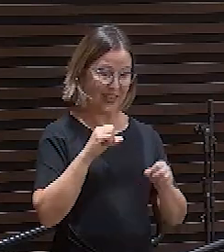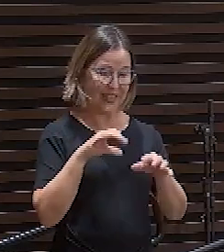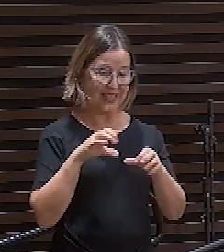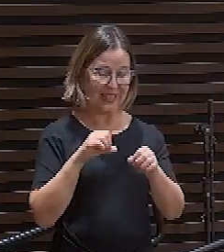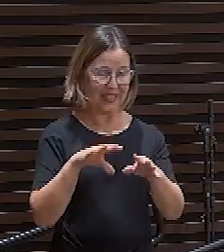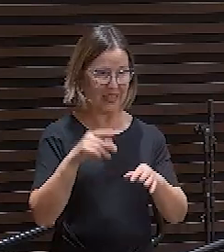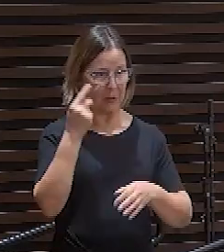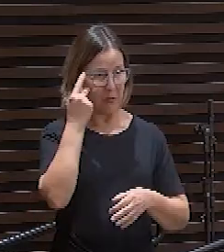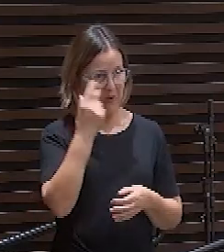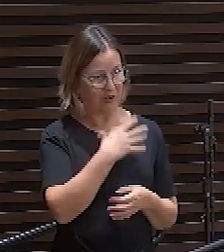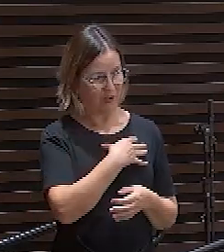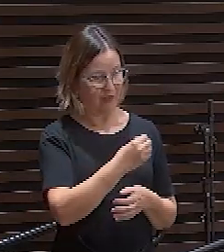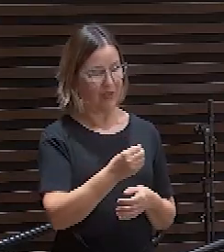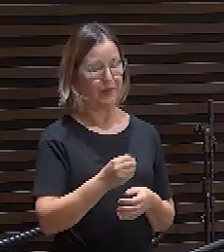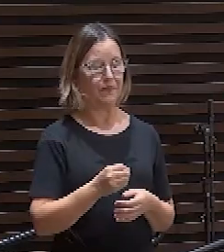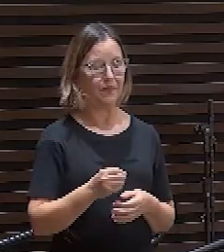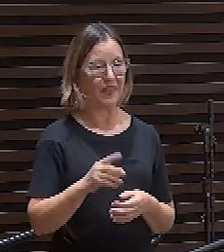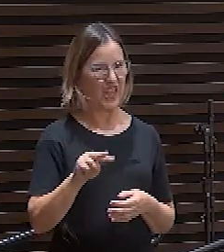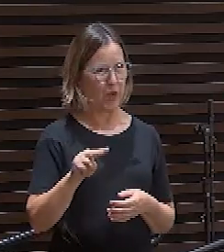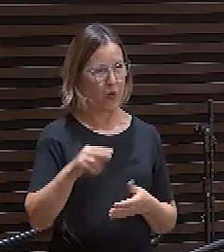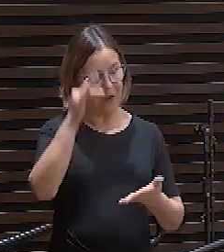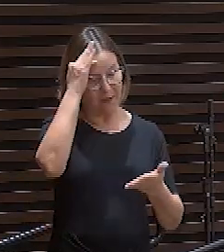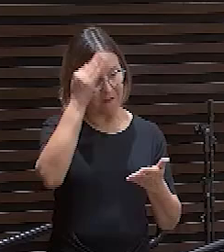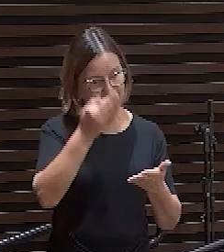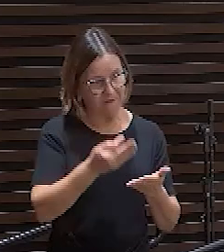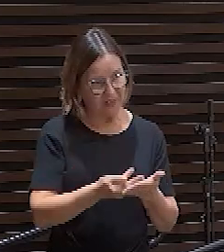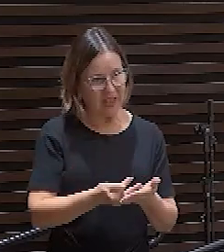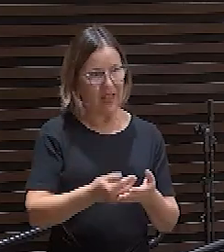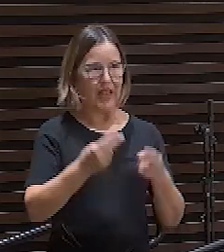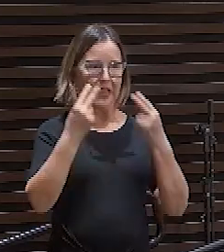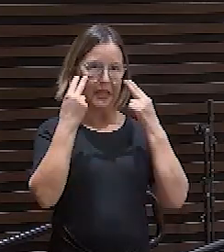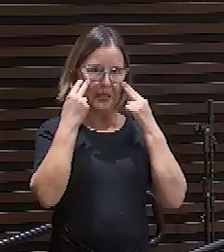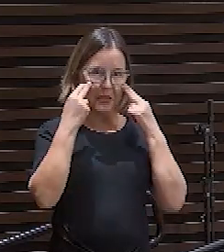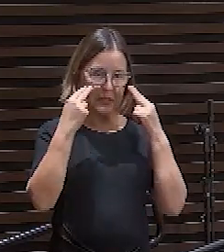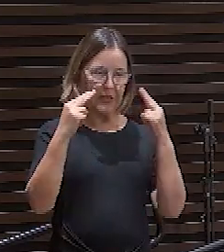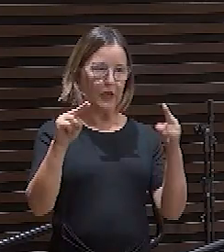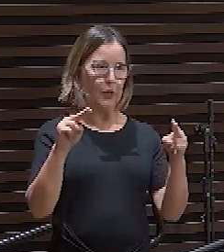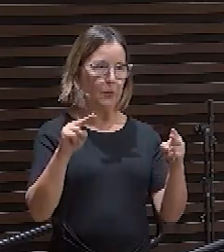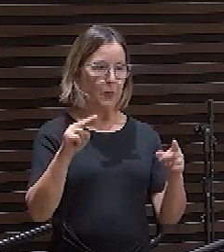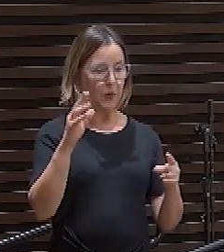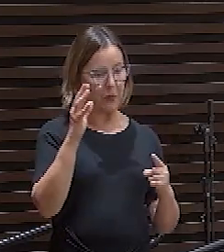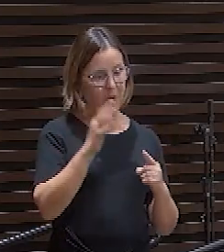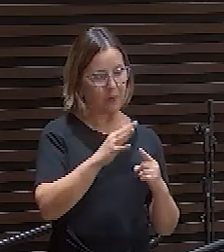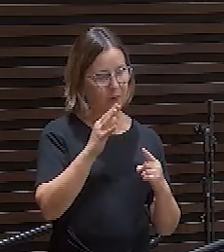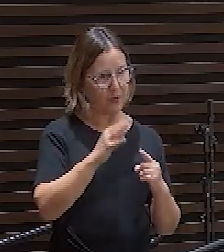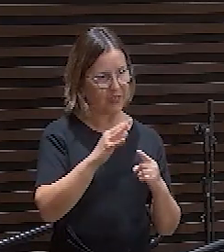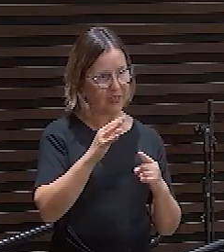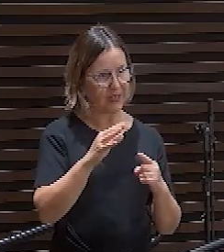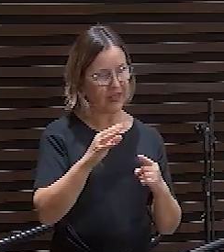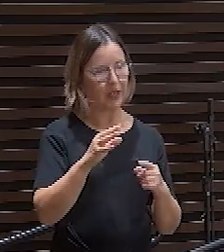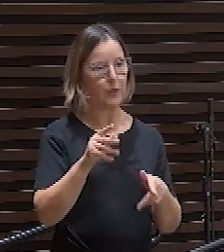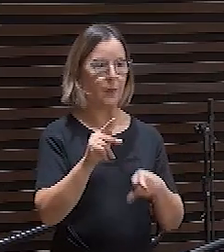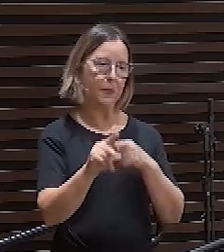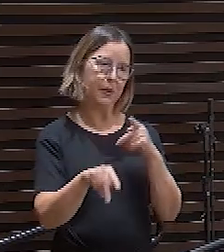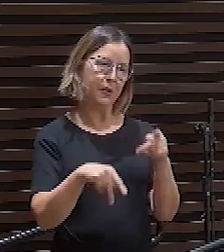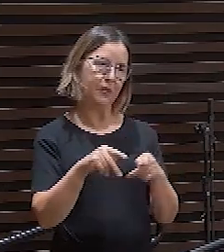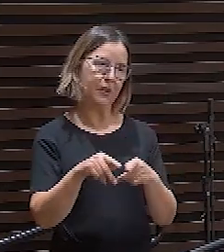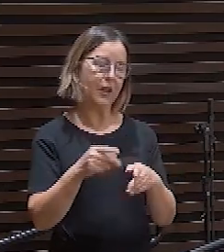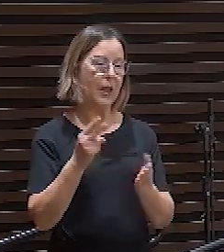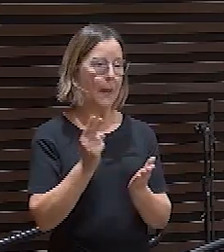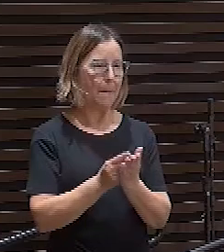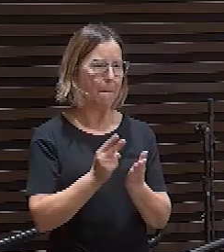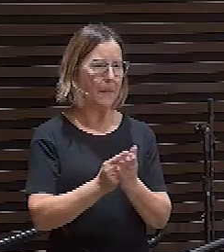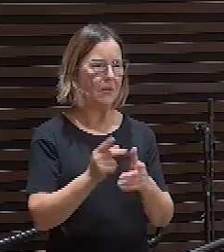gerações, como fé, testemunho, exemplo, influenciando outras pessoas e mesmo depois da